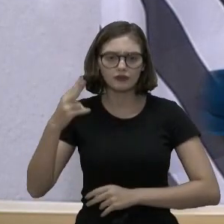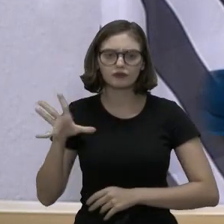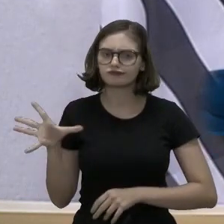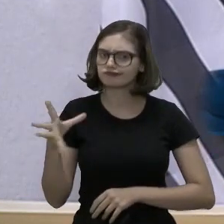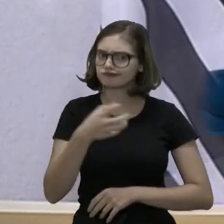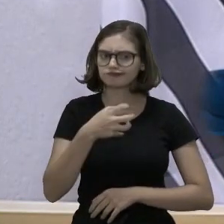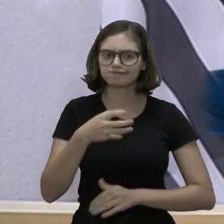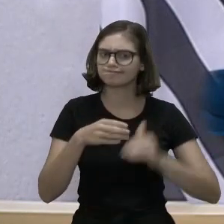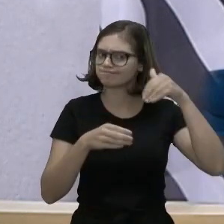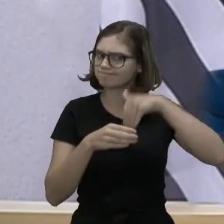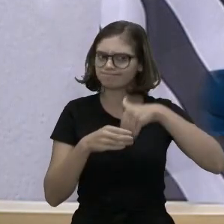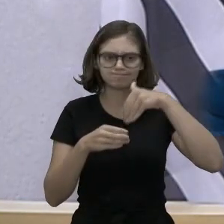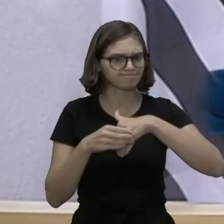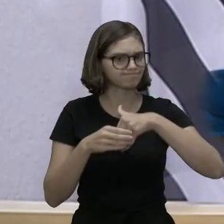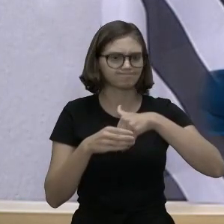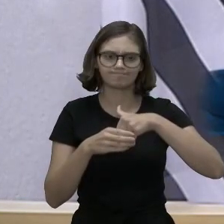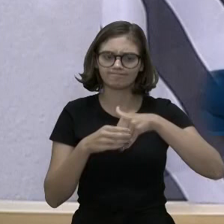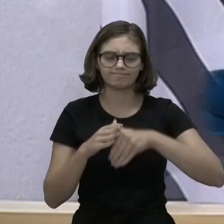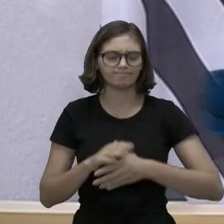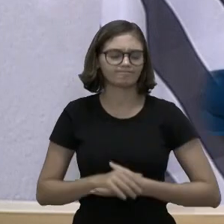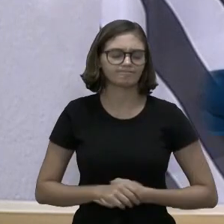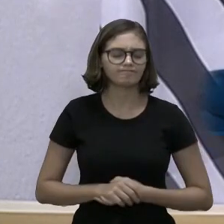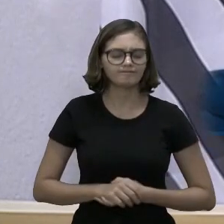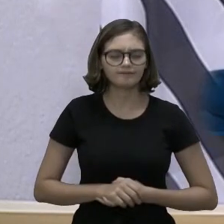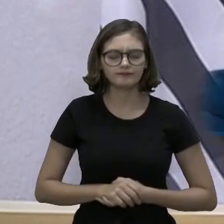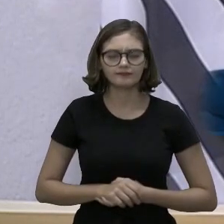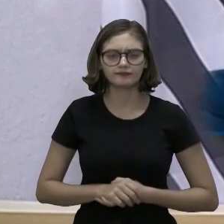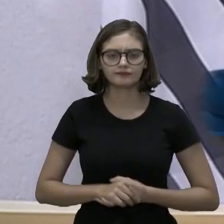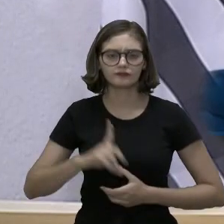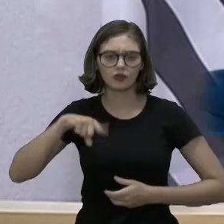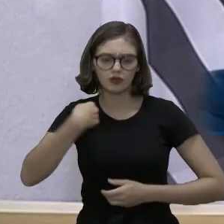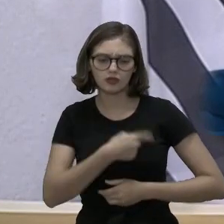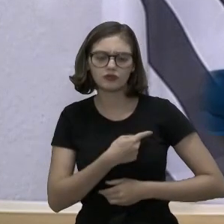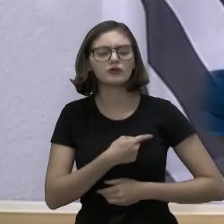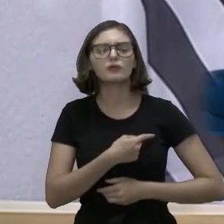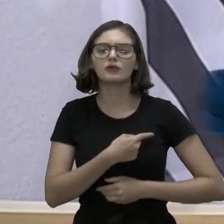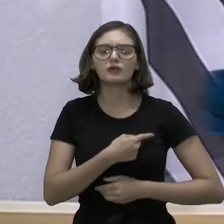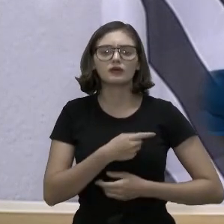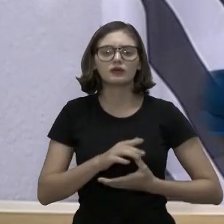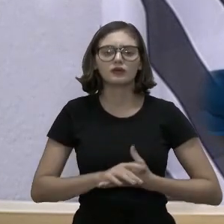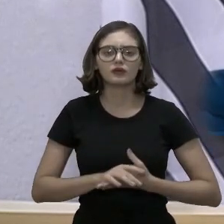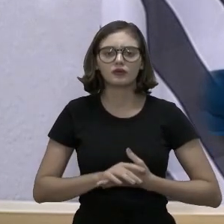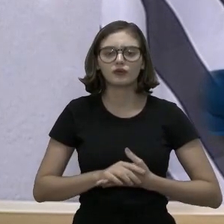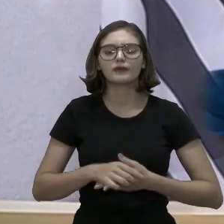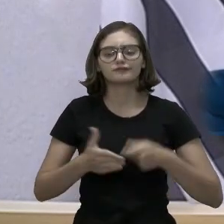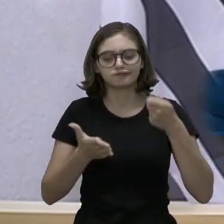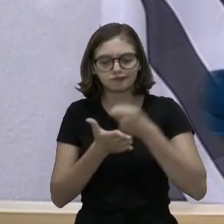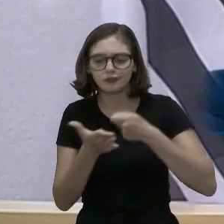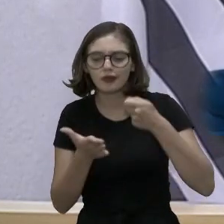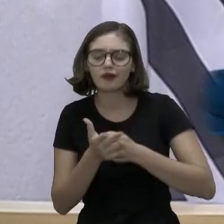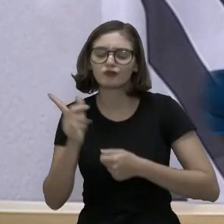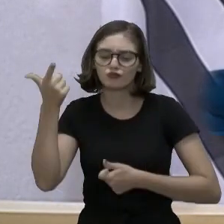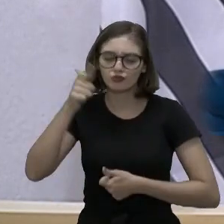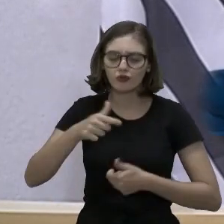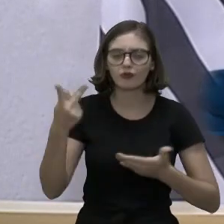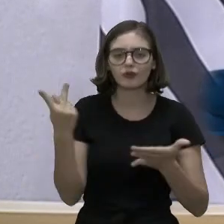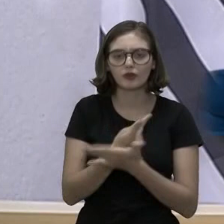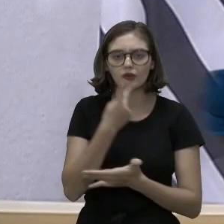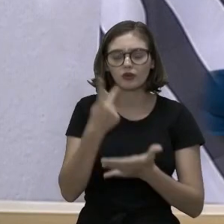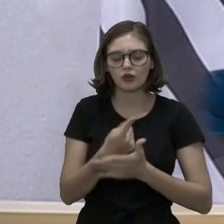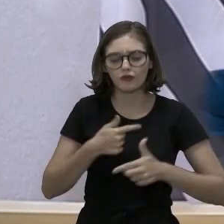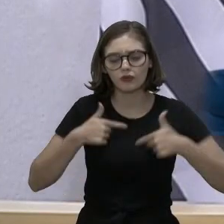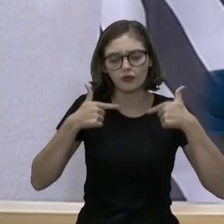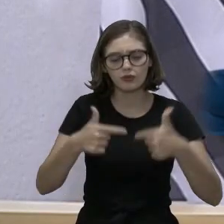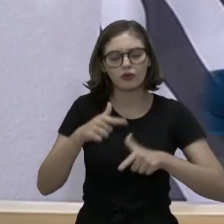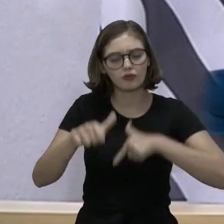passar. Ele não vai passar. Nós não vamos deixar o servidor pagar o pato. Eu vou defender o servidor que